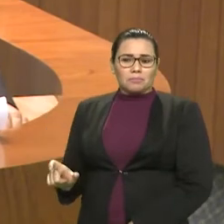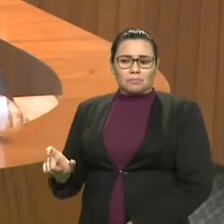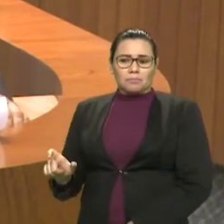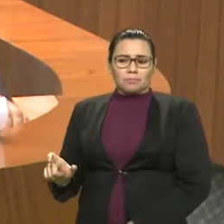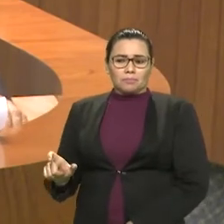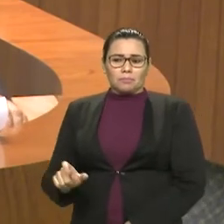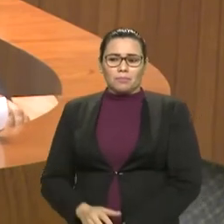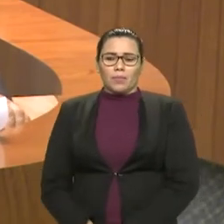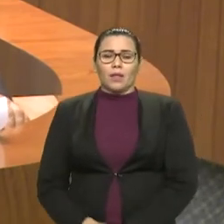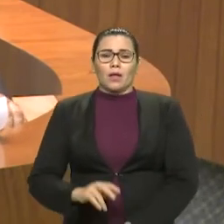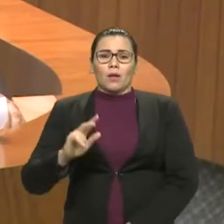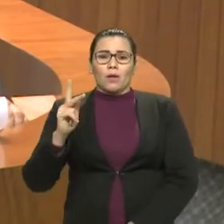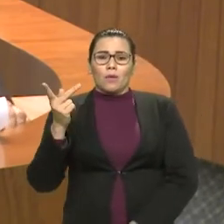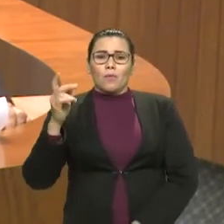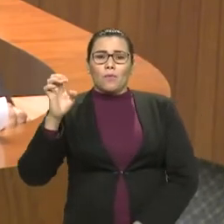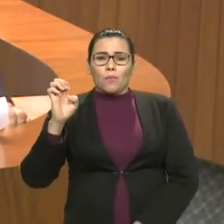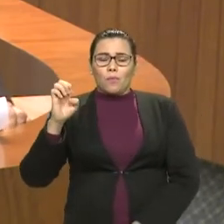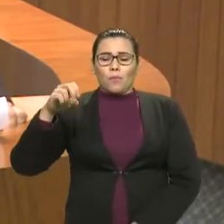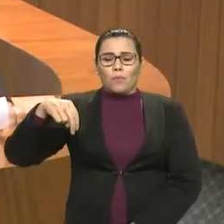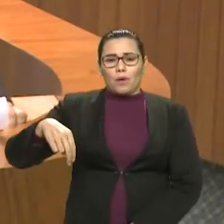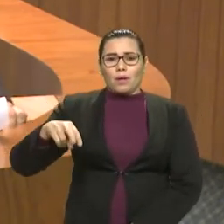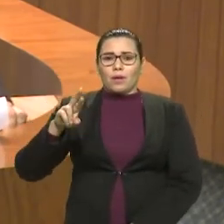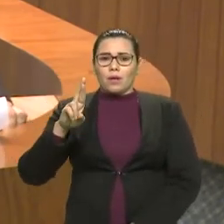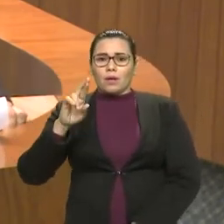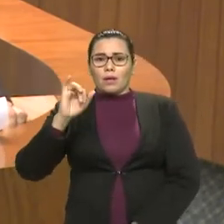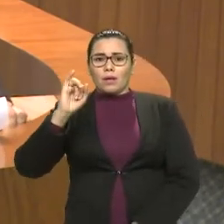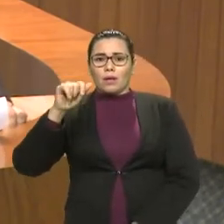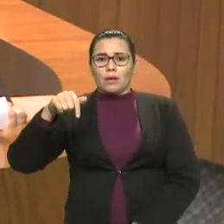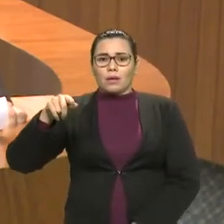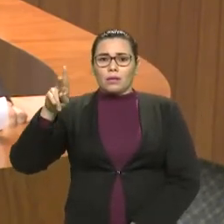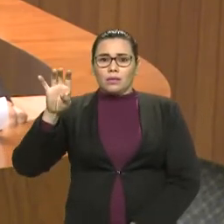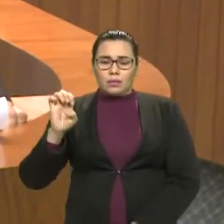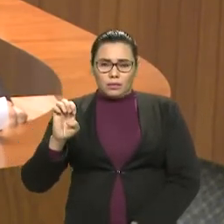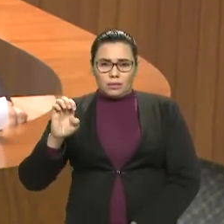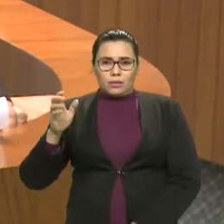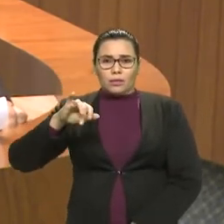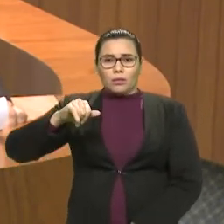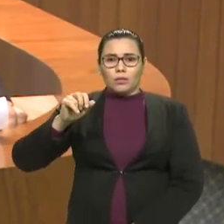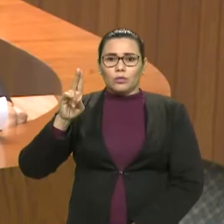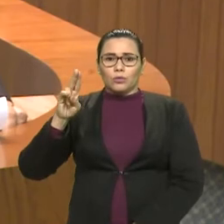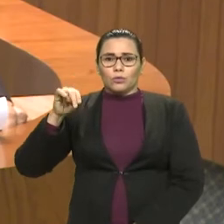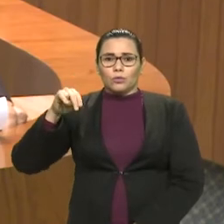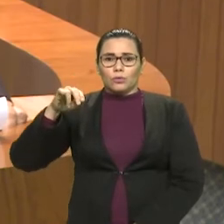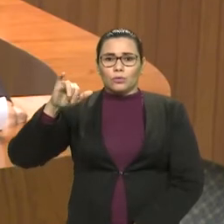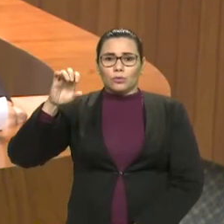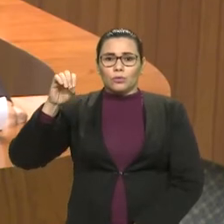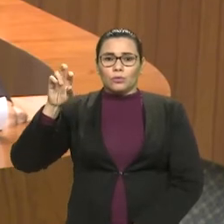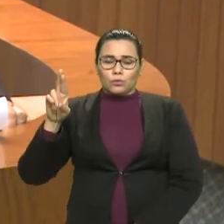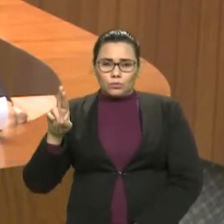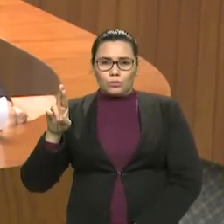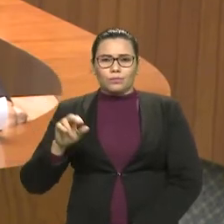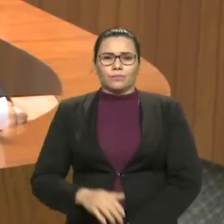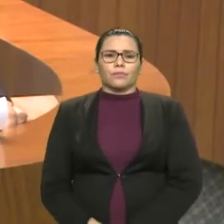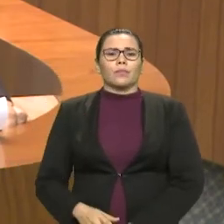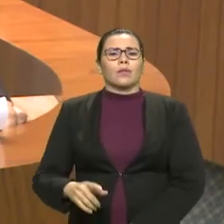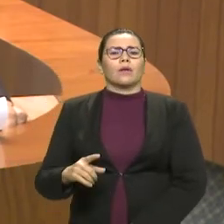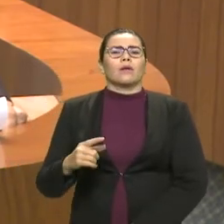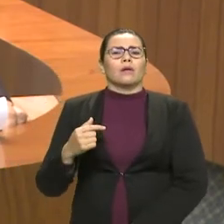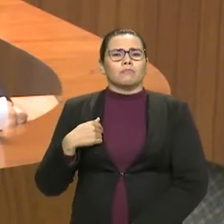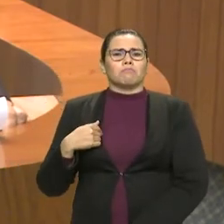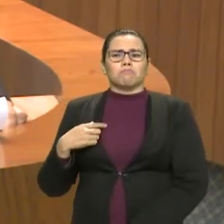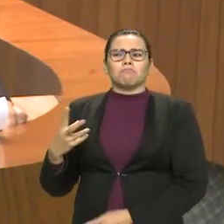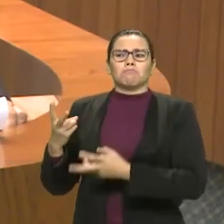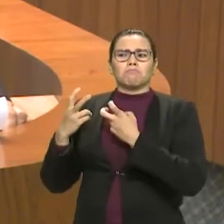o Henrique e Júnior estivermos na sua residência onde se reuniu com um grupo com seu grupo político uma